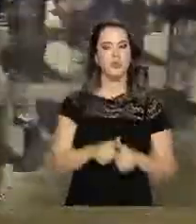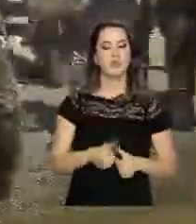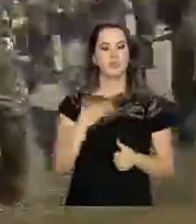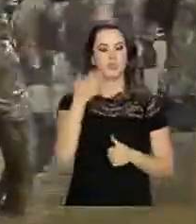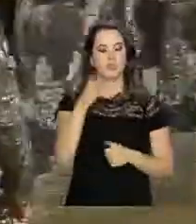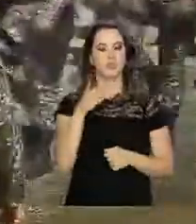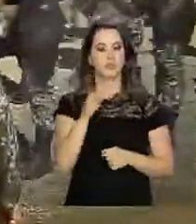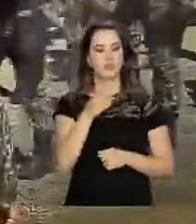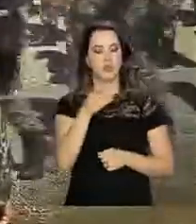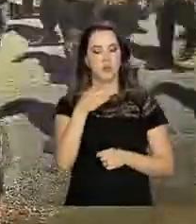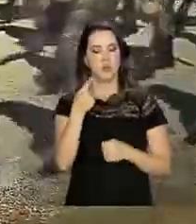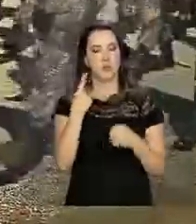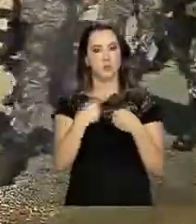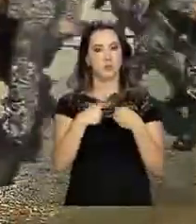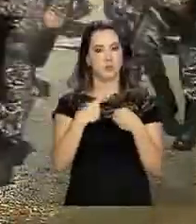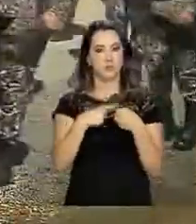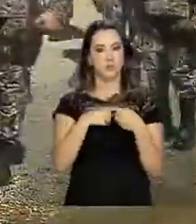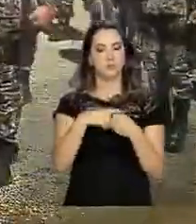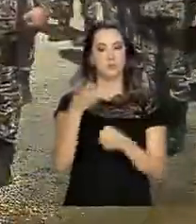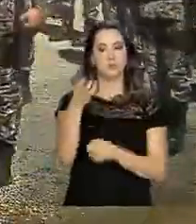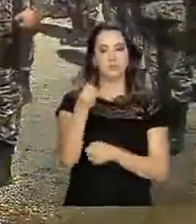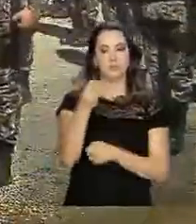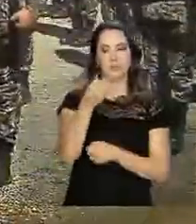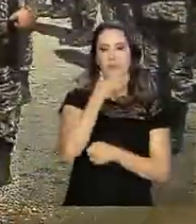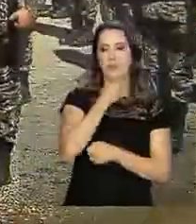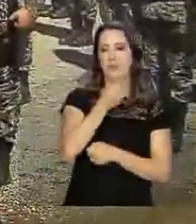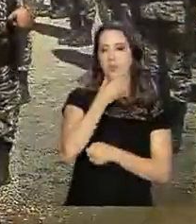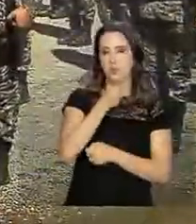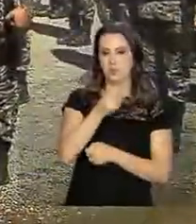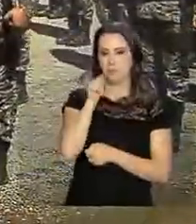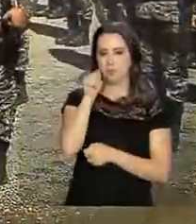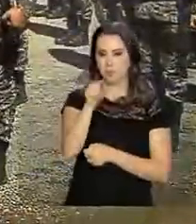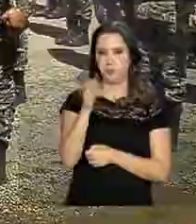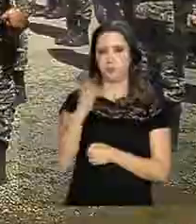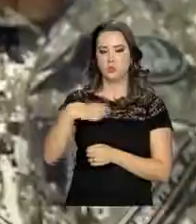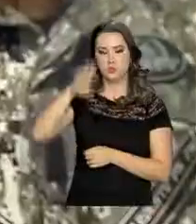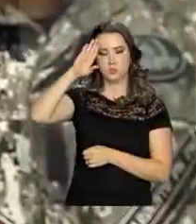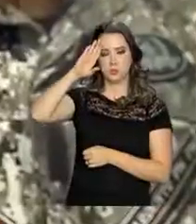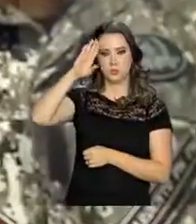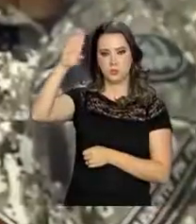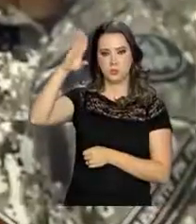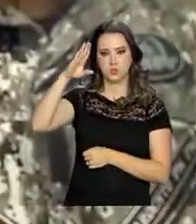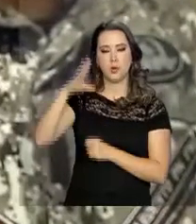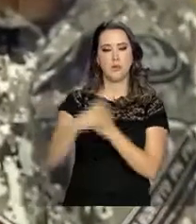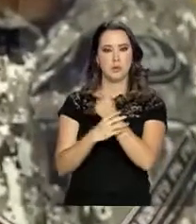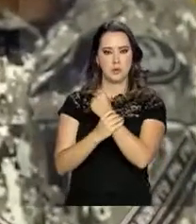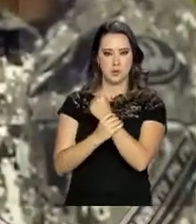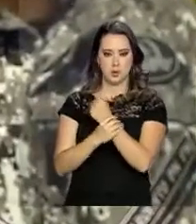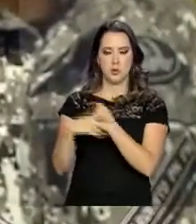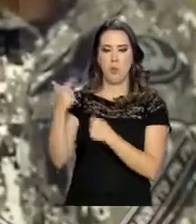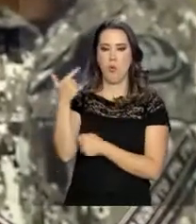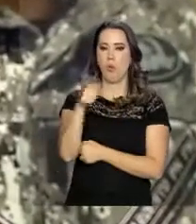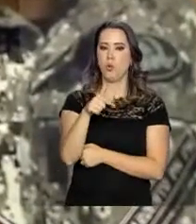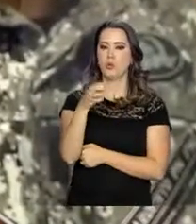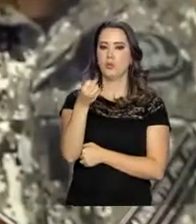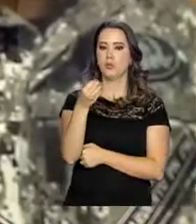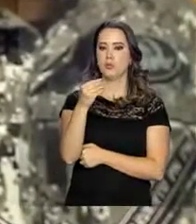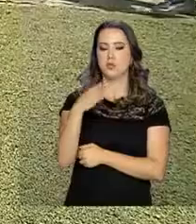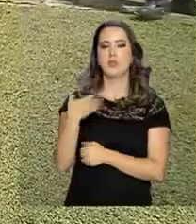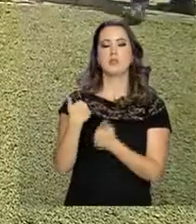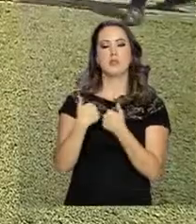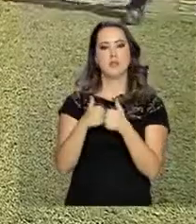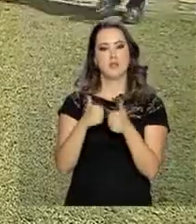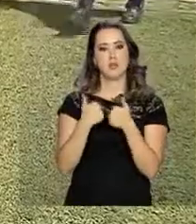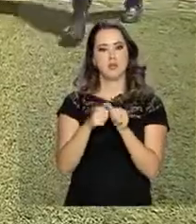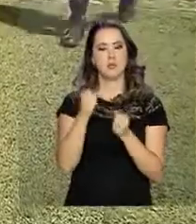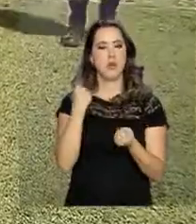60 homens da Força Nacional de Segurança que deixaram Brasília na última segunda-feira. Outros 60 estão a caminho por terra,